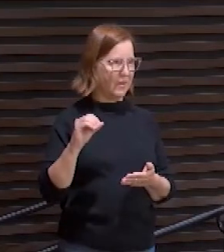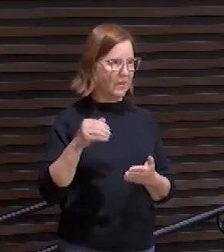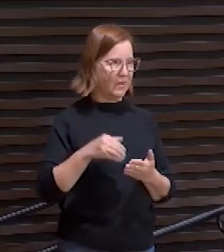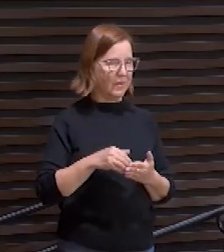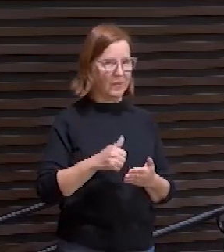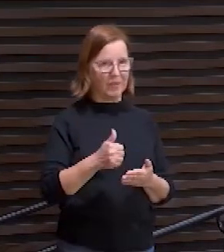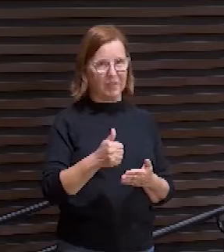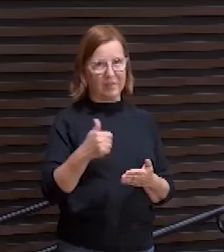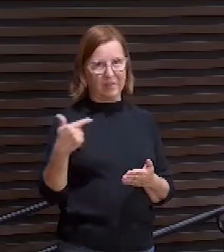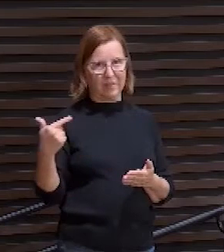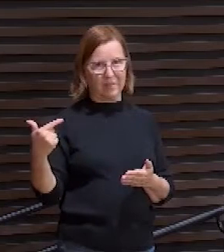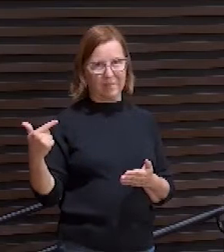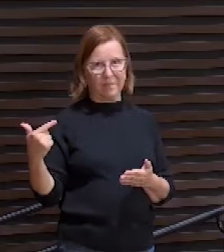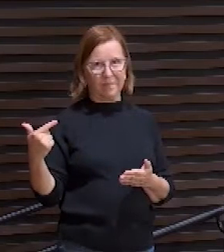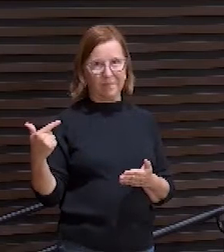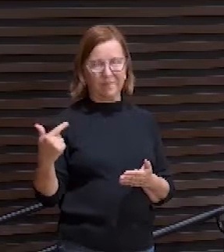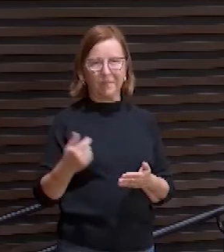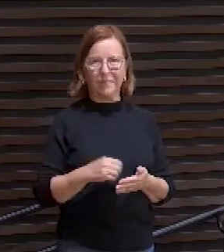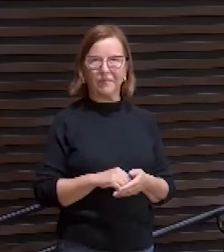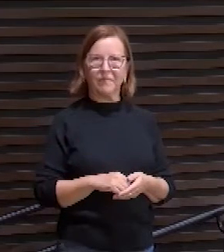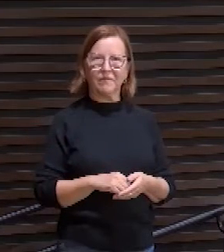11 e 12.